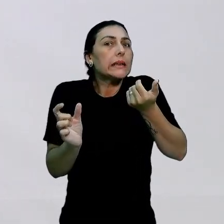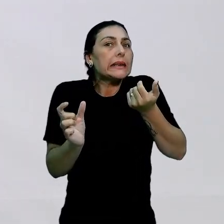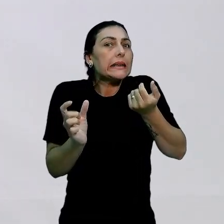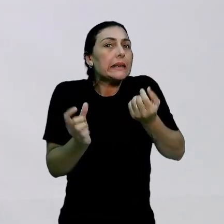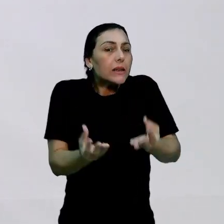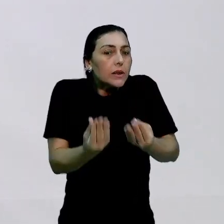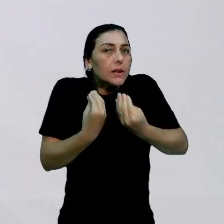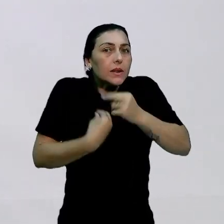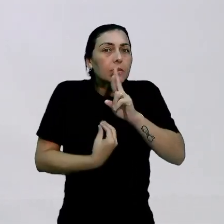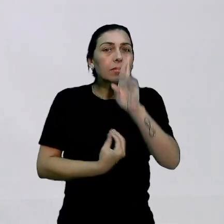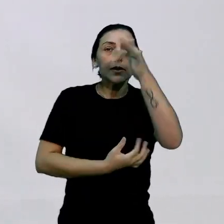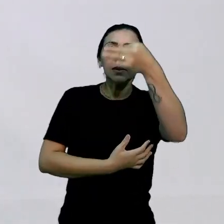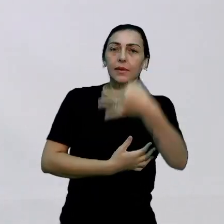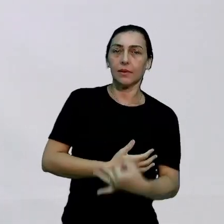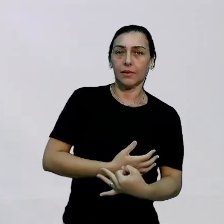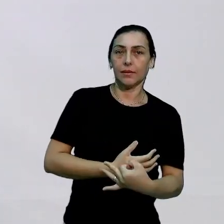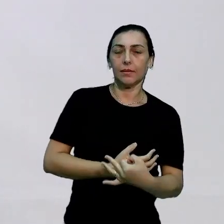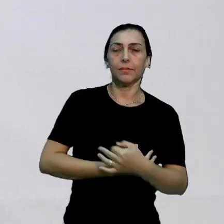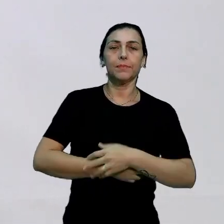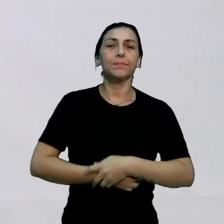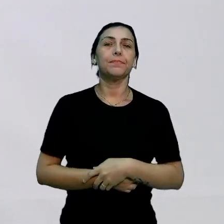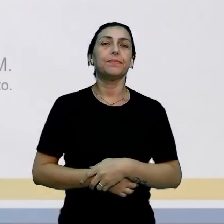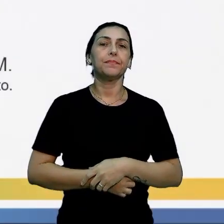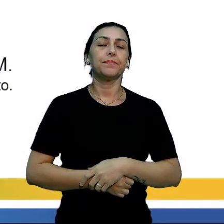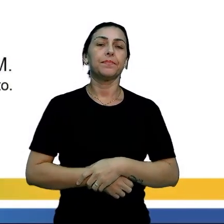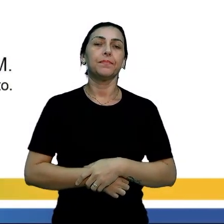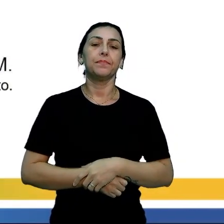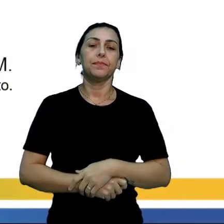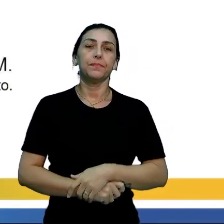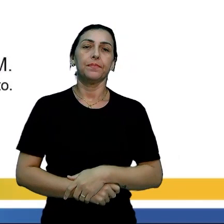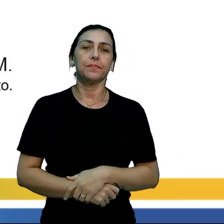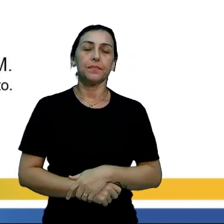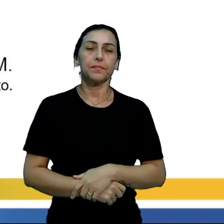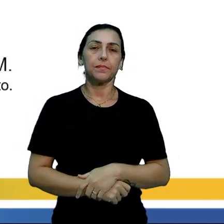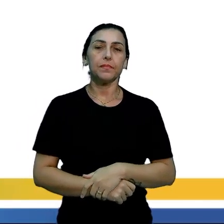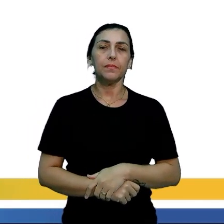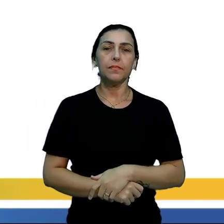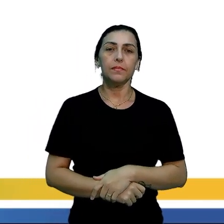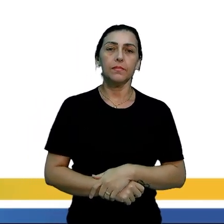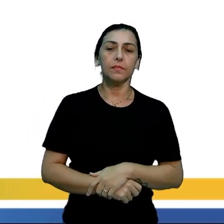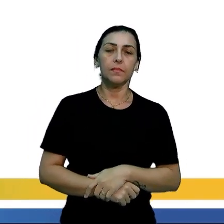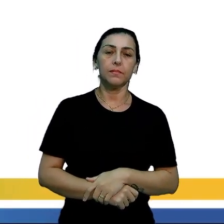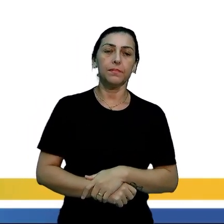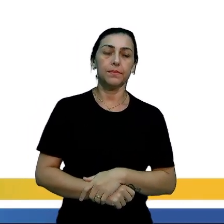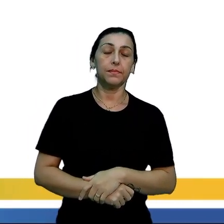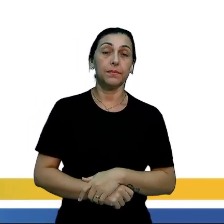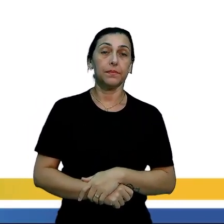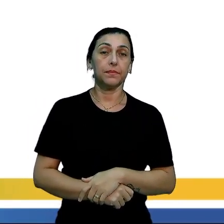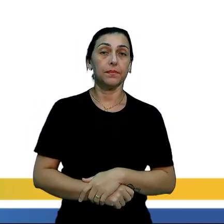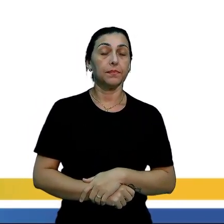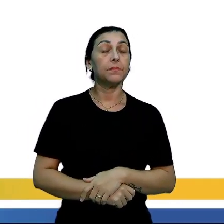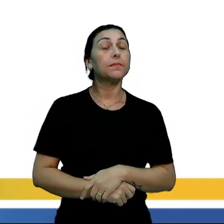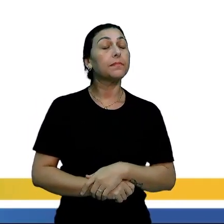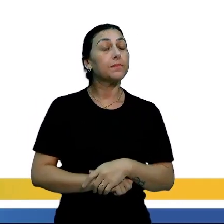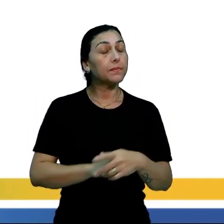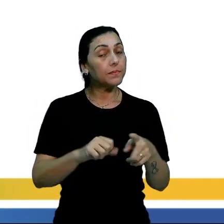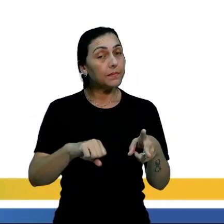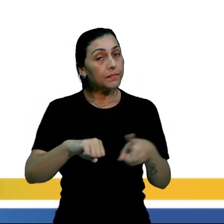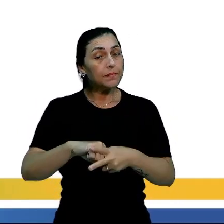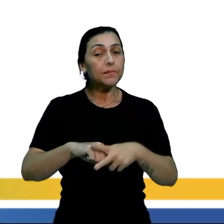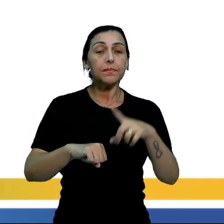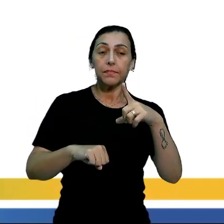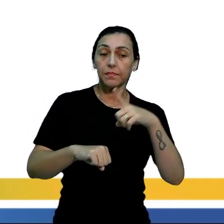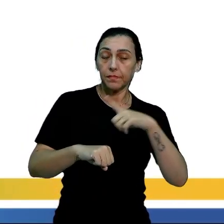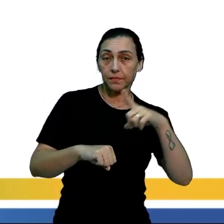resposta correta dessa questão. Então, vamos continuar aqui, né? Então, o verbo ter, né, verbo haver, a